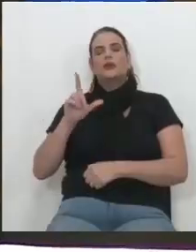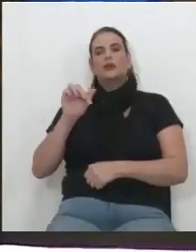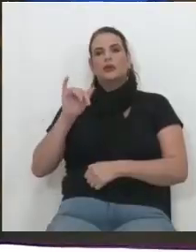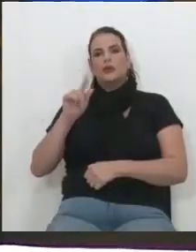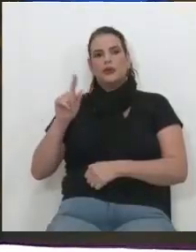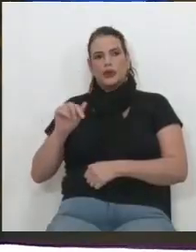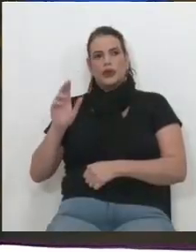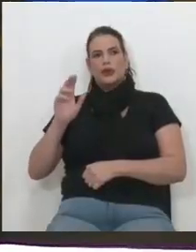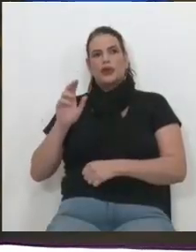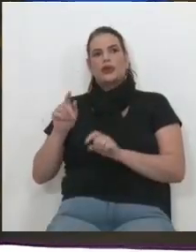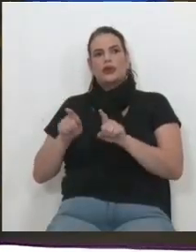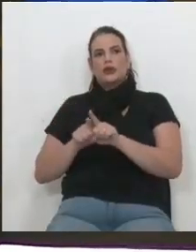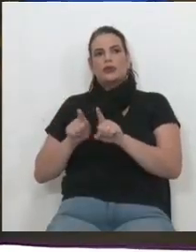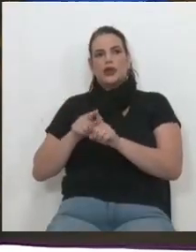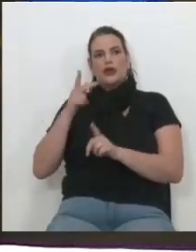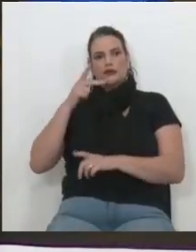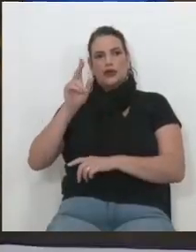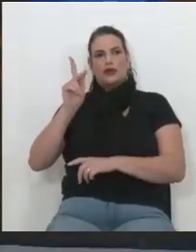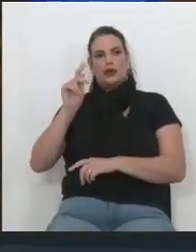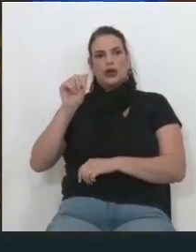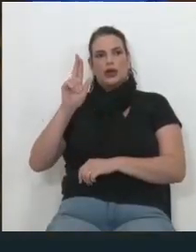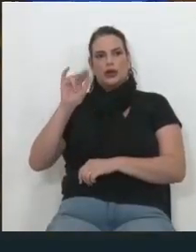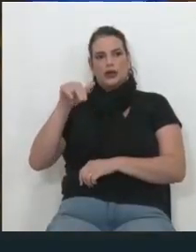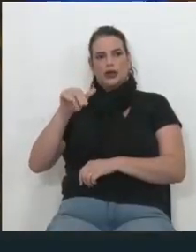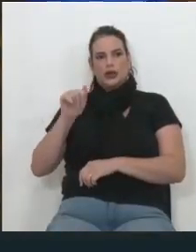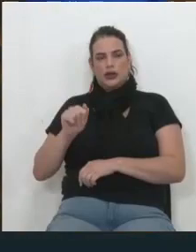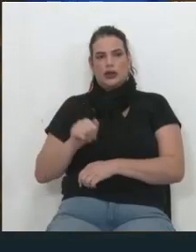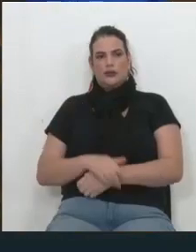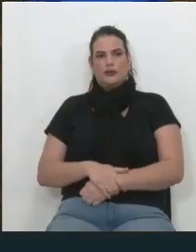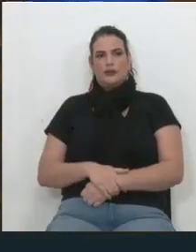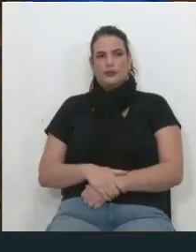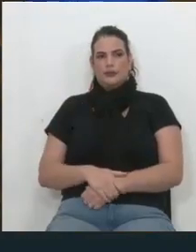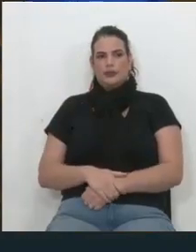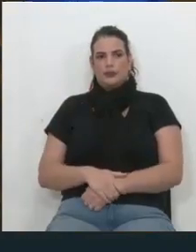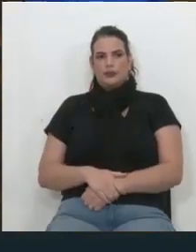vereadora Karina Soutur.